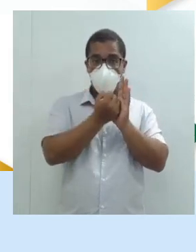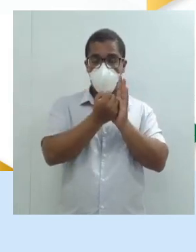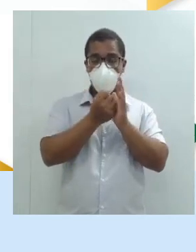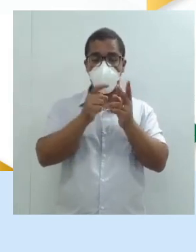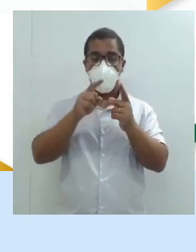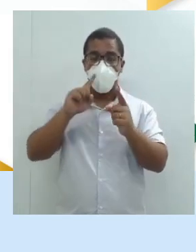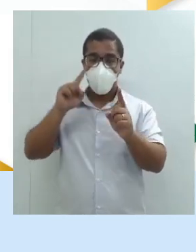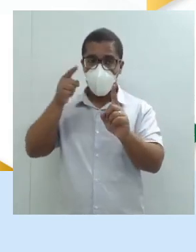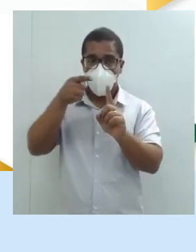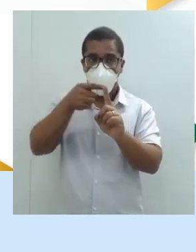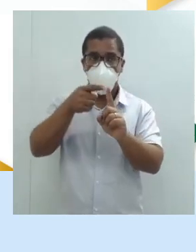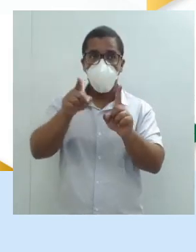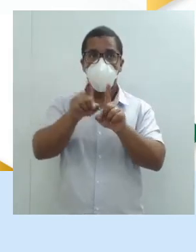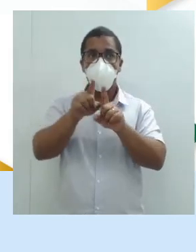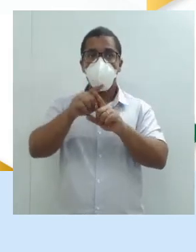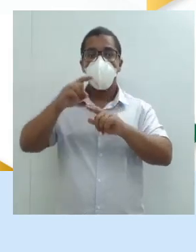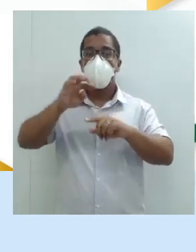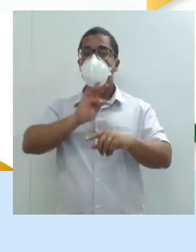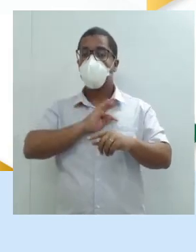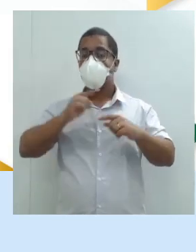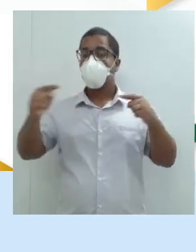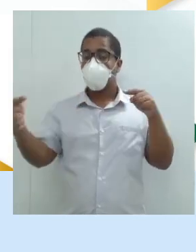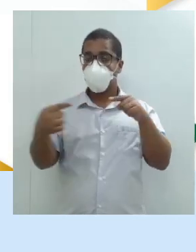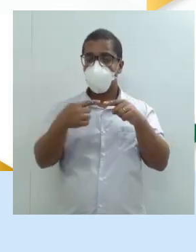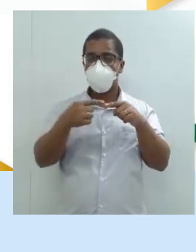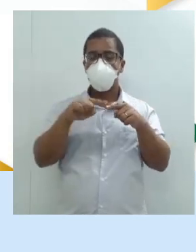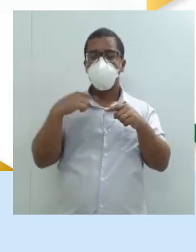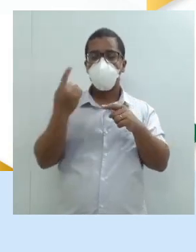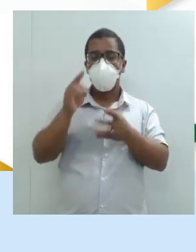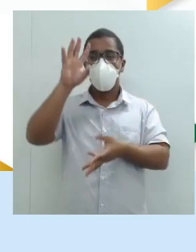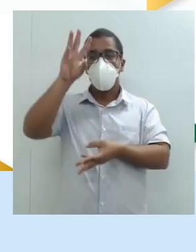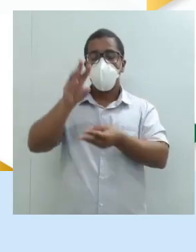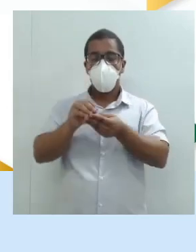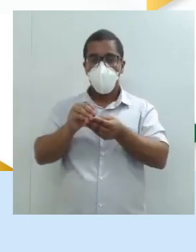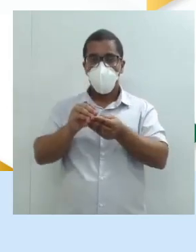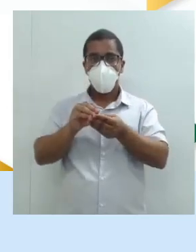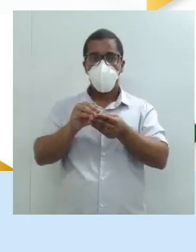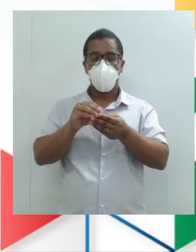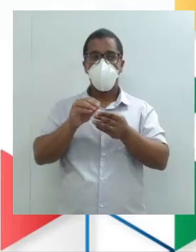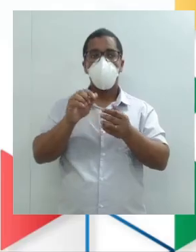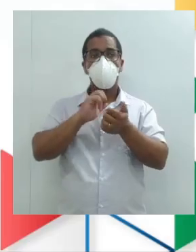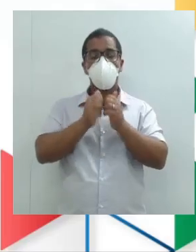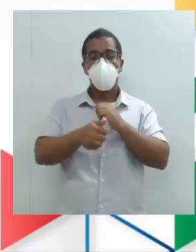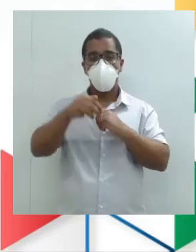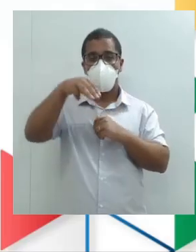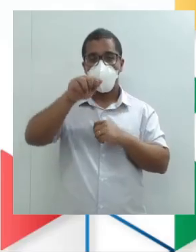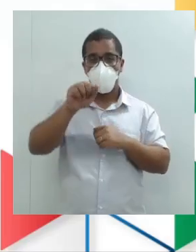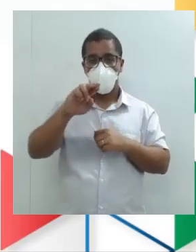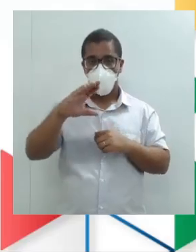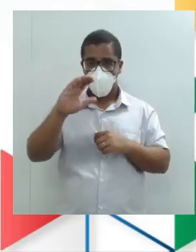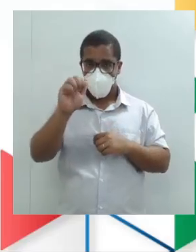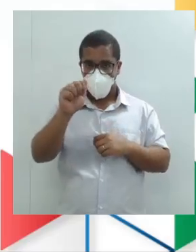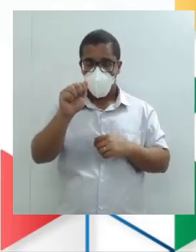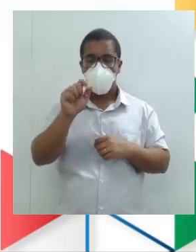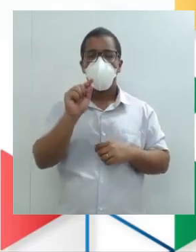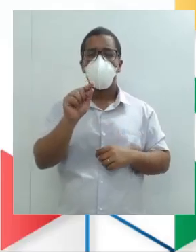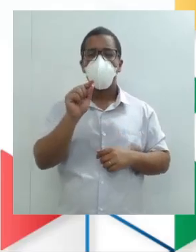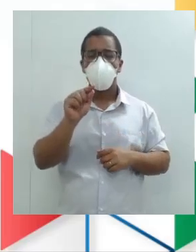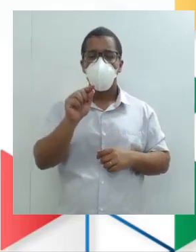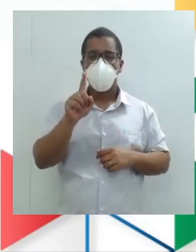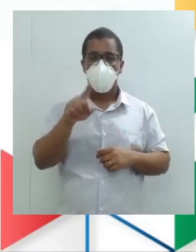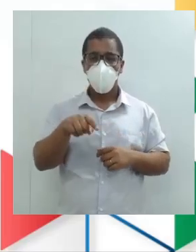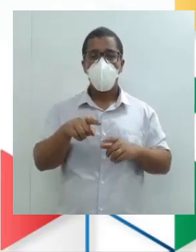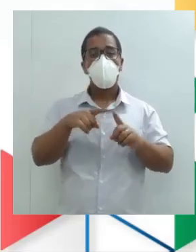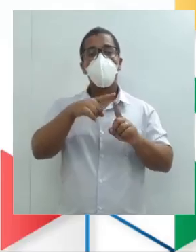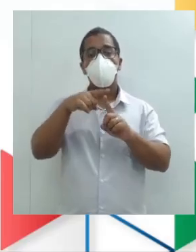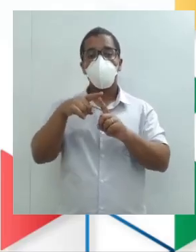vamos lá identificar através do conceito o que são esportes de marca, ok? Então, esportes de marca são aqueles nos